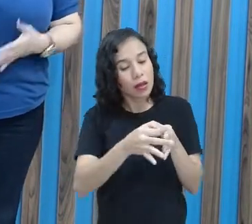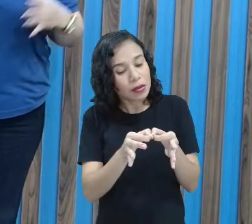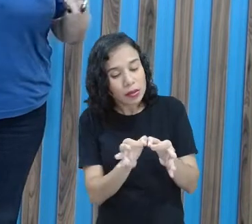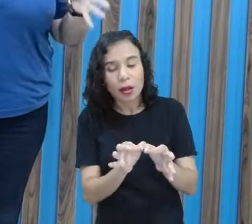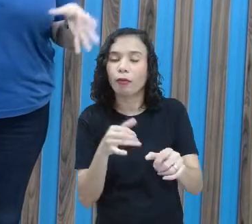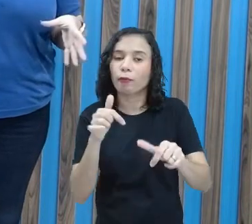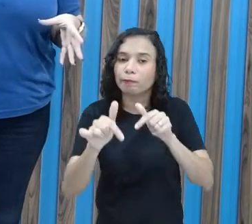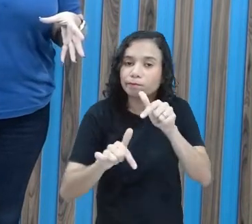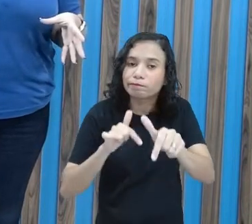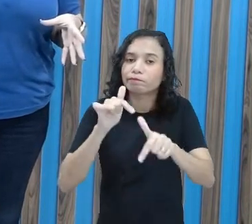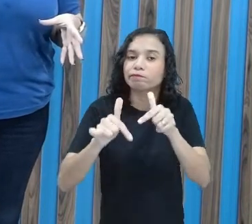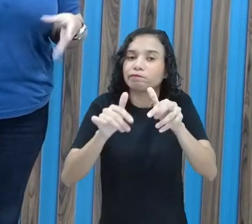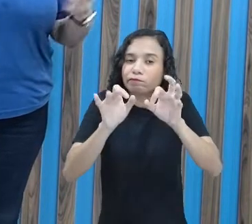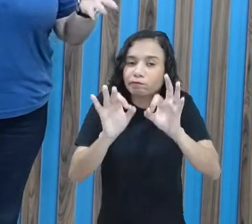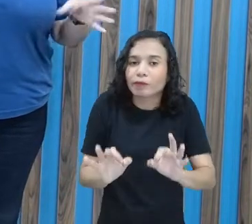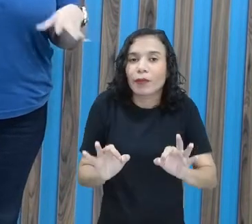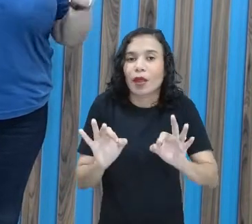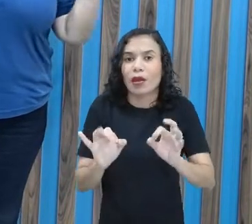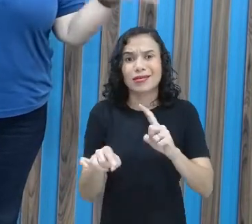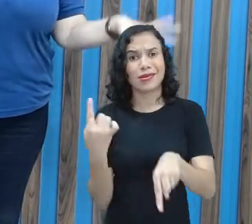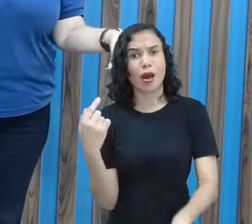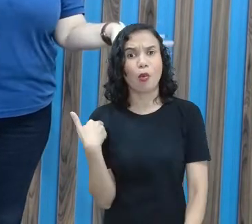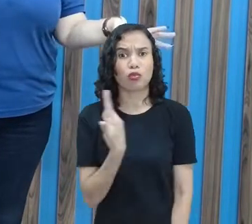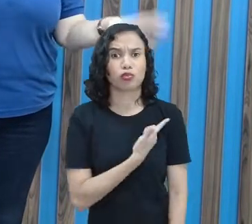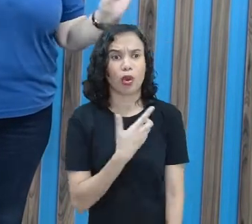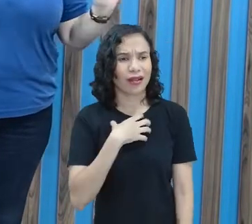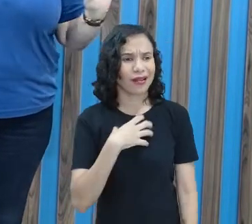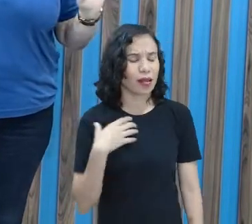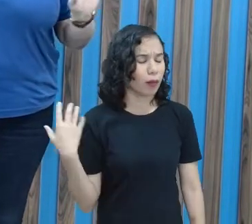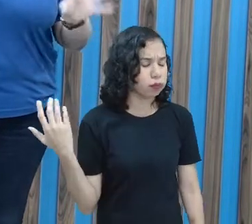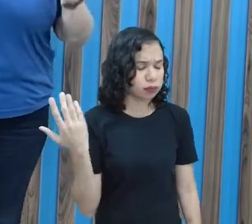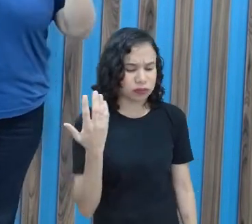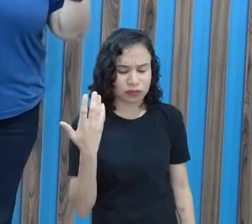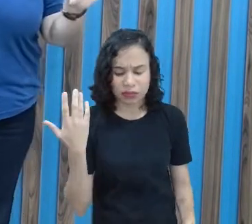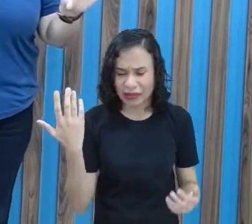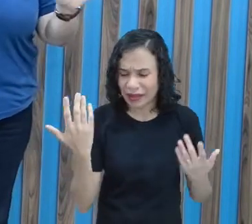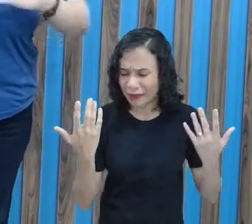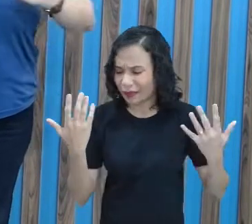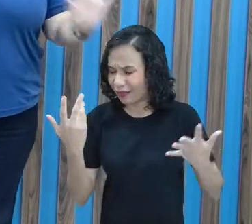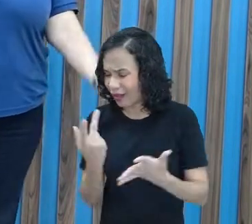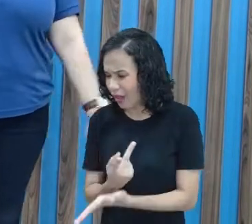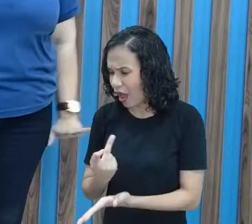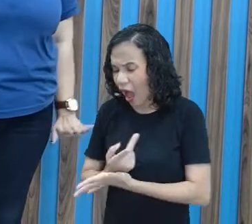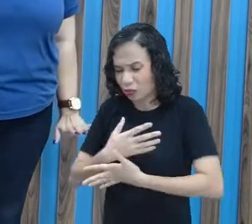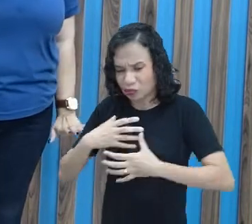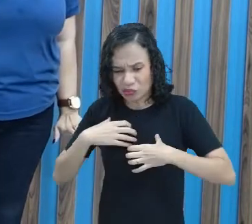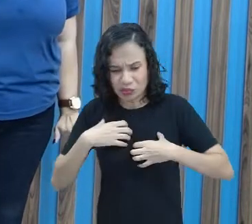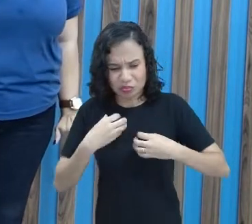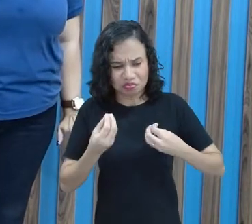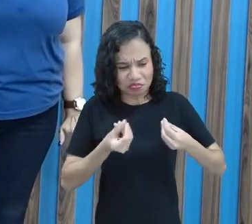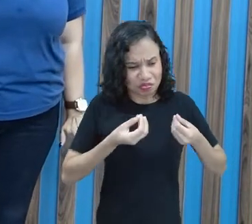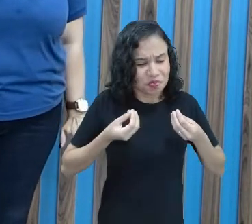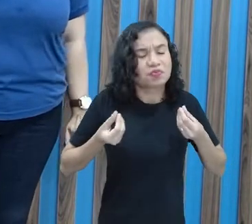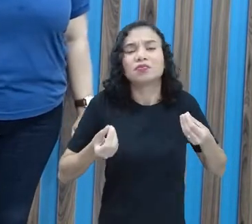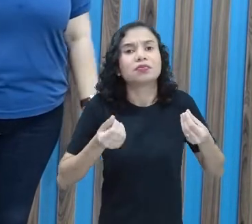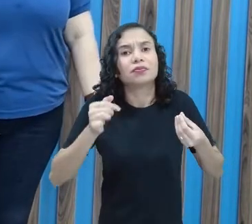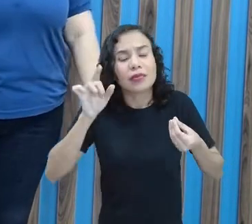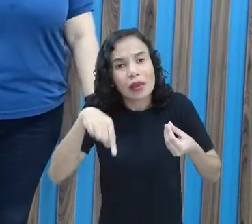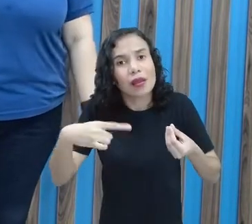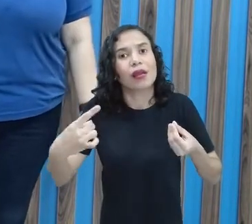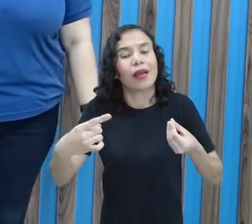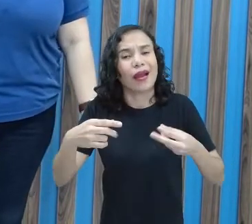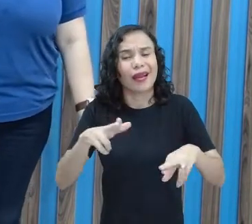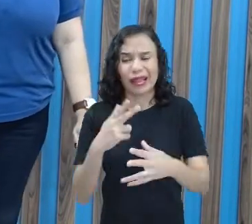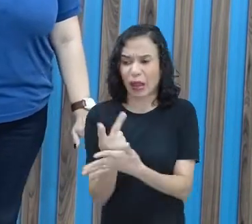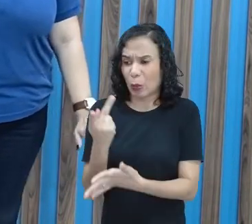conjunto, funcionar adequadamente, senão a gente começa a passar mal, já sabe, né? A gente começa a passar mal, alguma coisa tá errada ali, né? aí